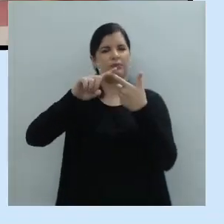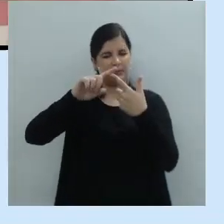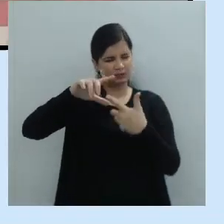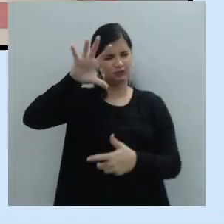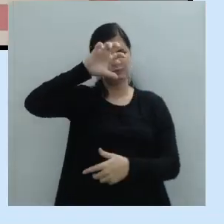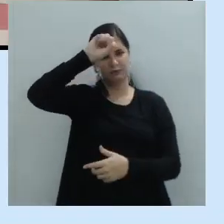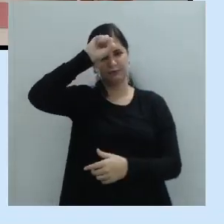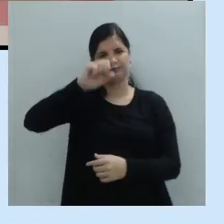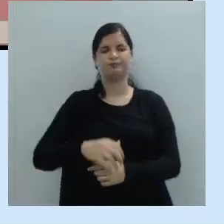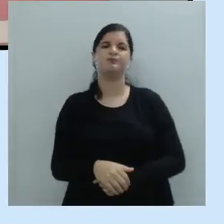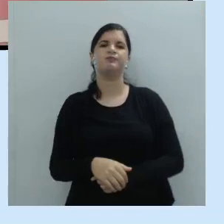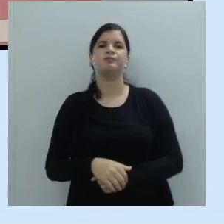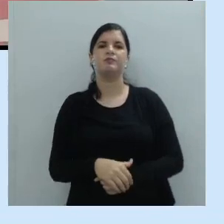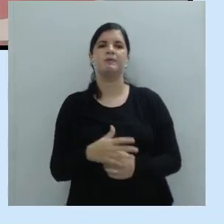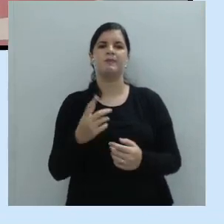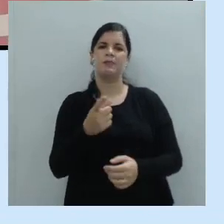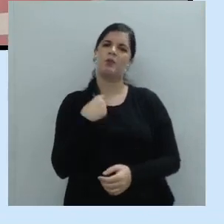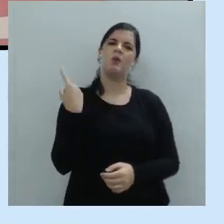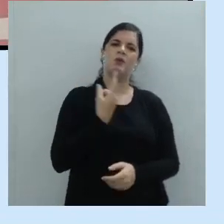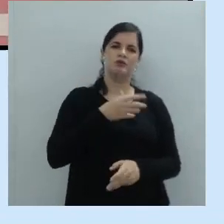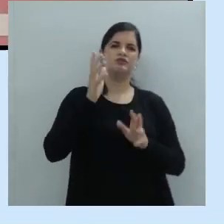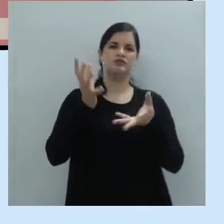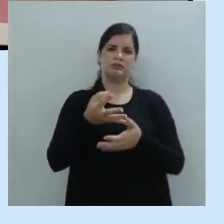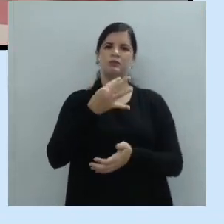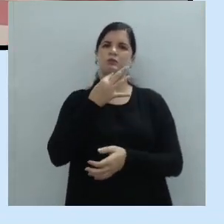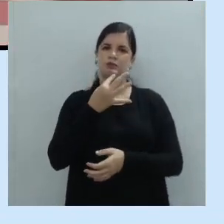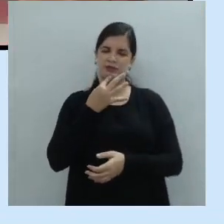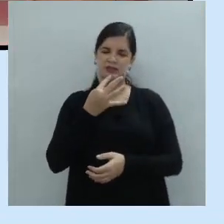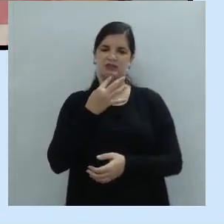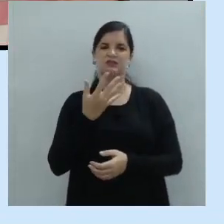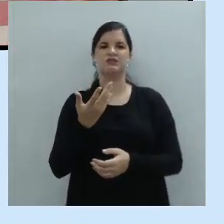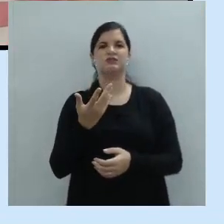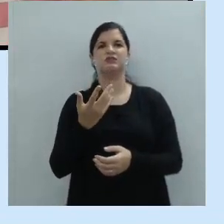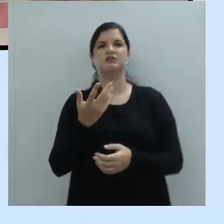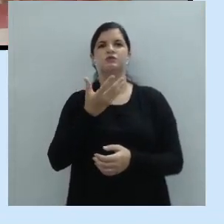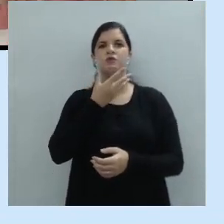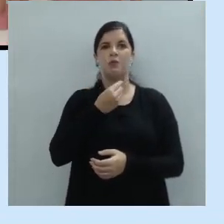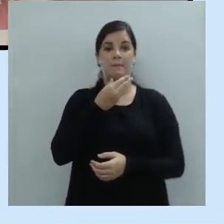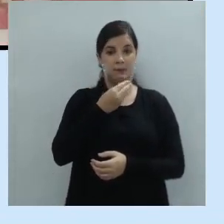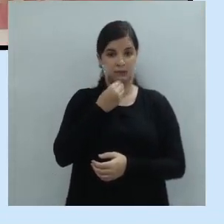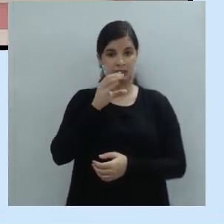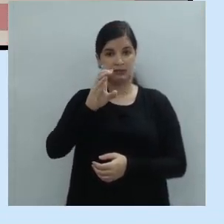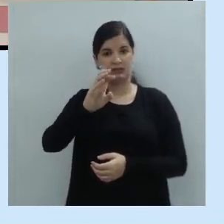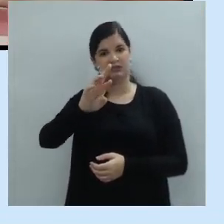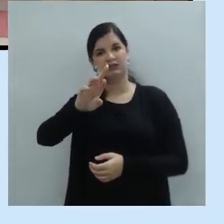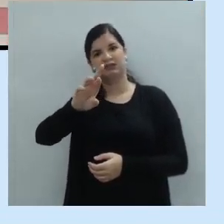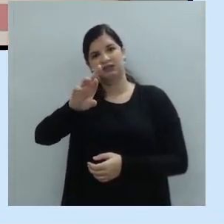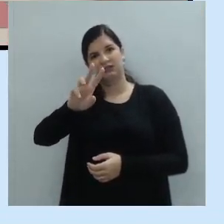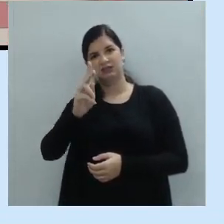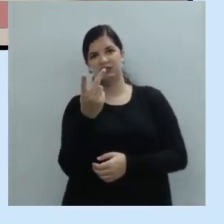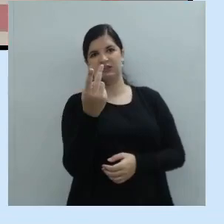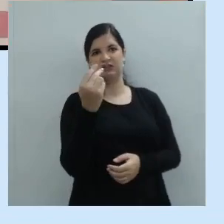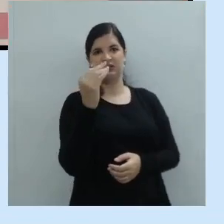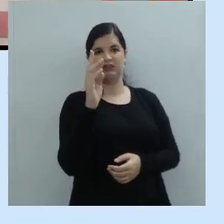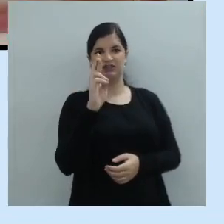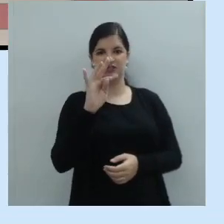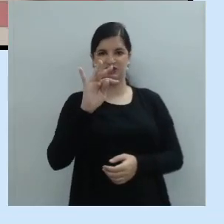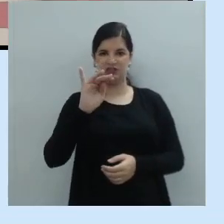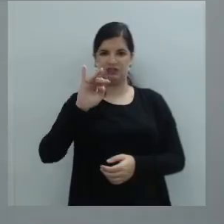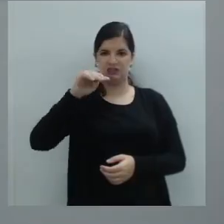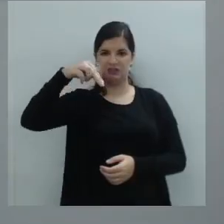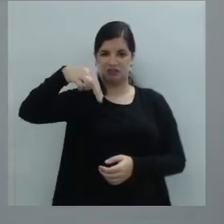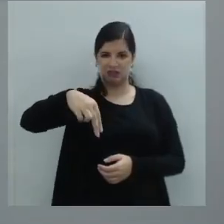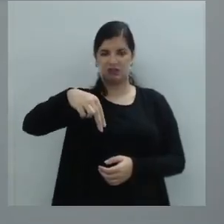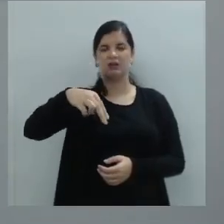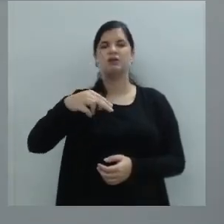mim, nós já conhecemos a questão do Christian, sabemos justamente que a questão buscar isso que